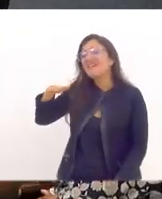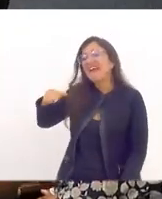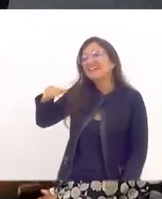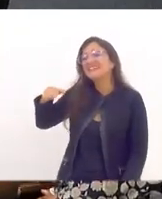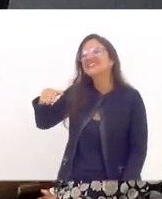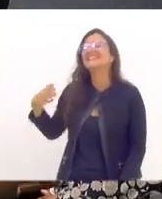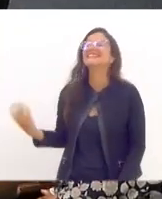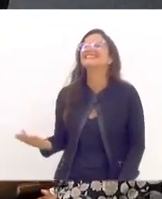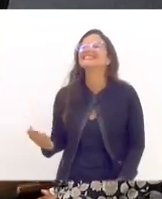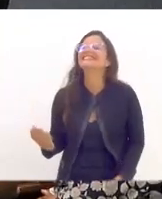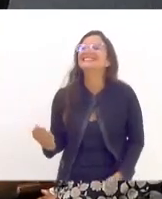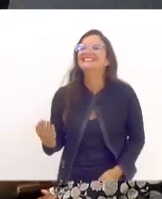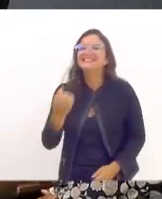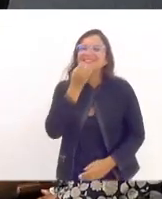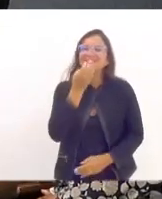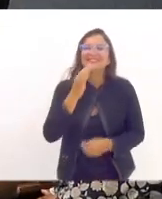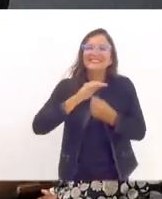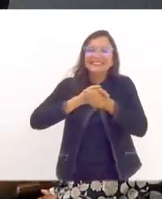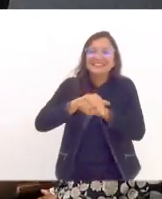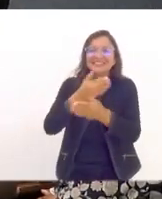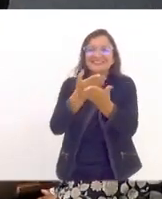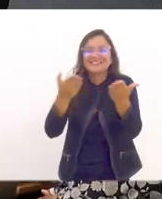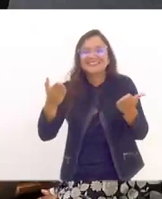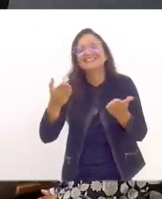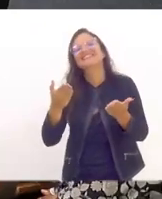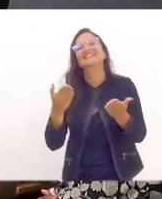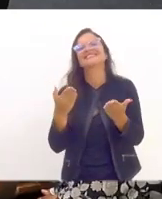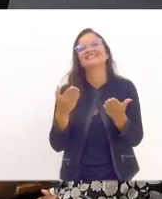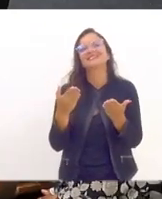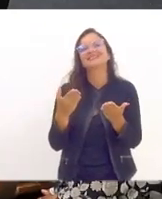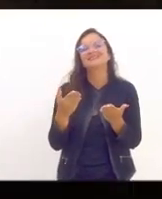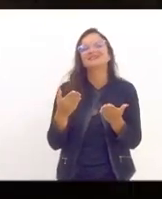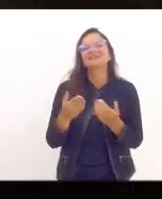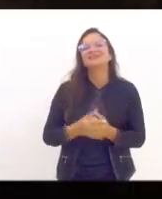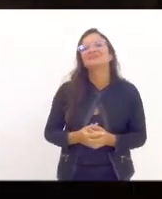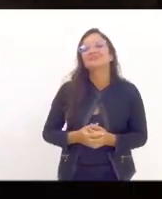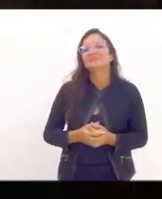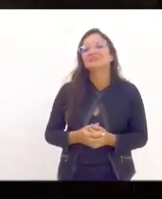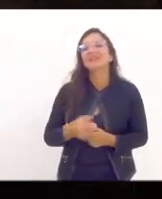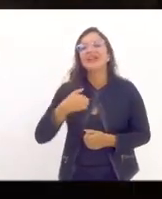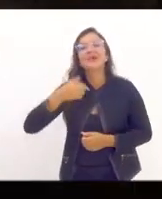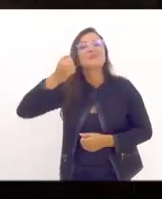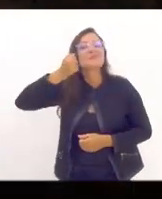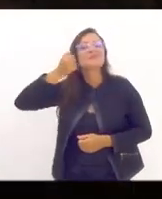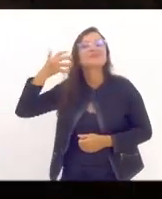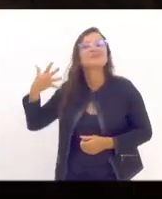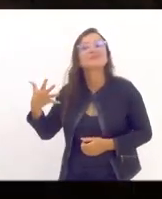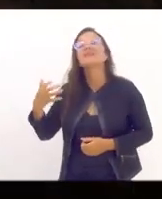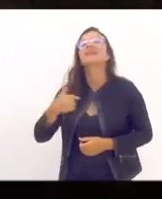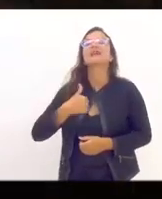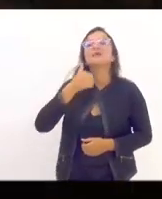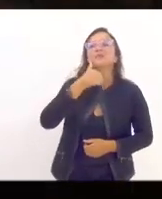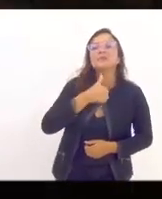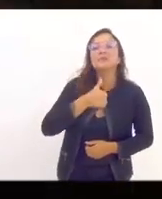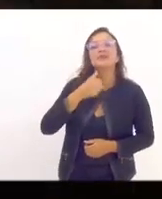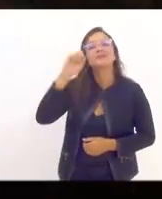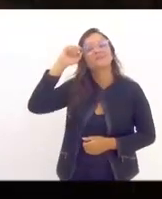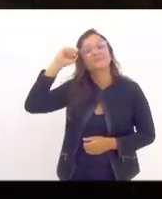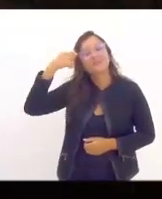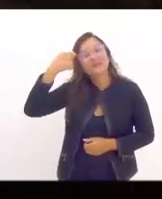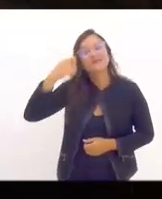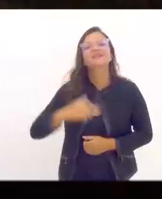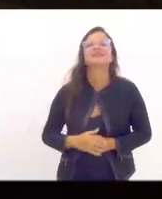pequenininha aqui então boa noite a todos Vou fazer outro descrição Eu sou uma mulher preta retinta